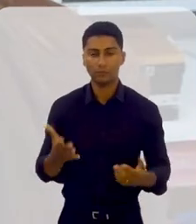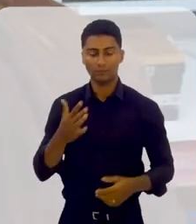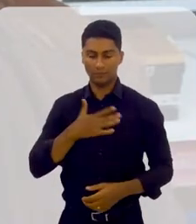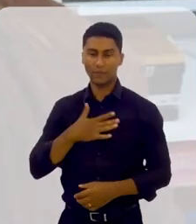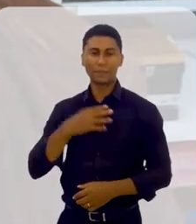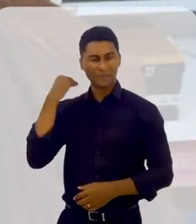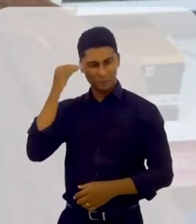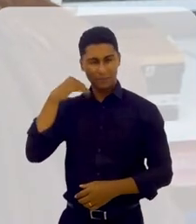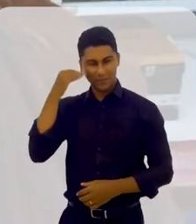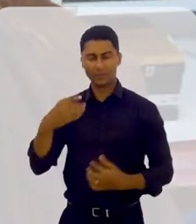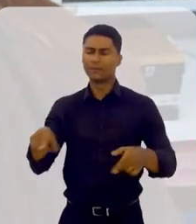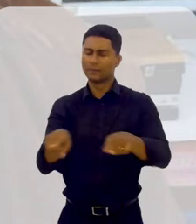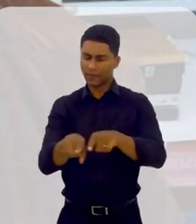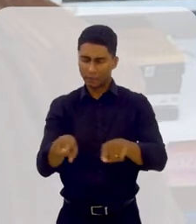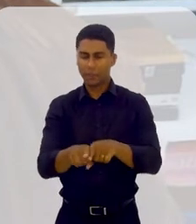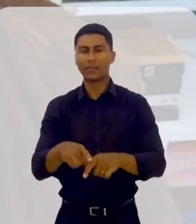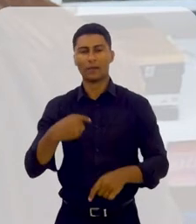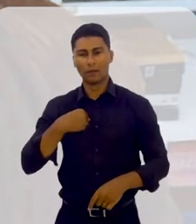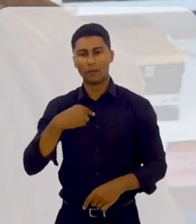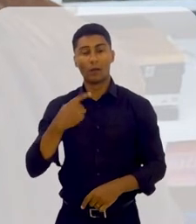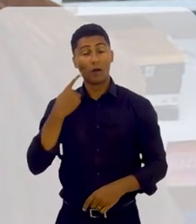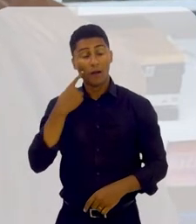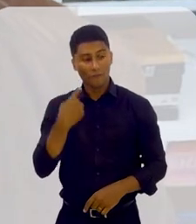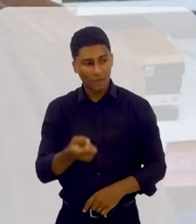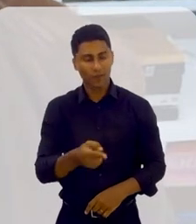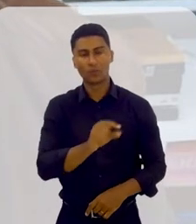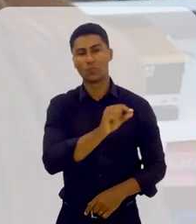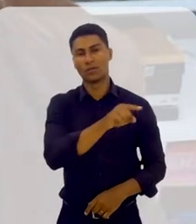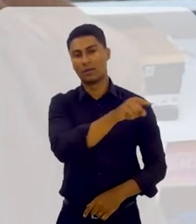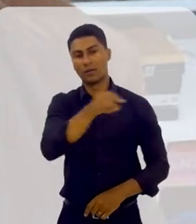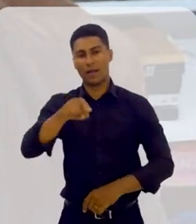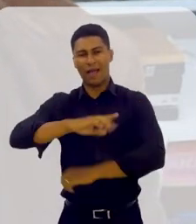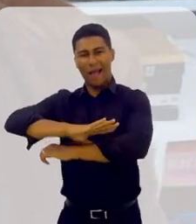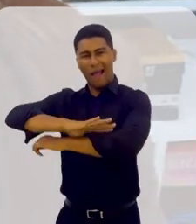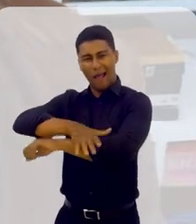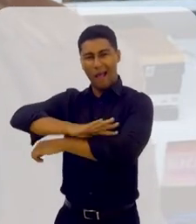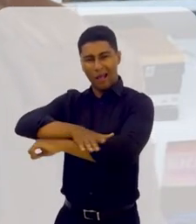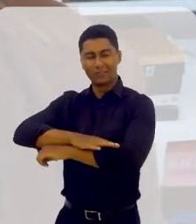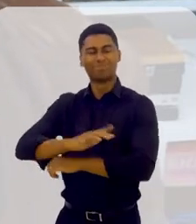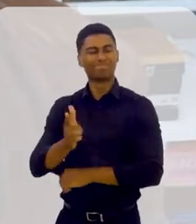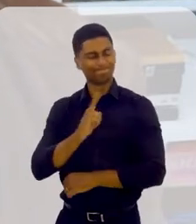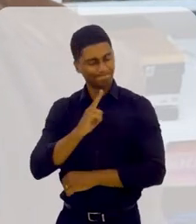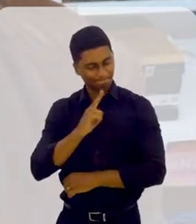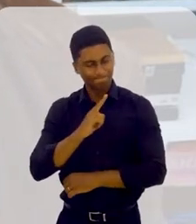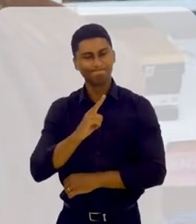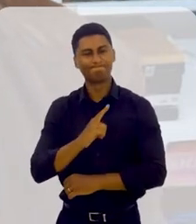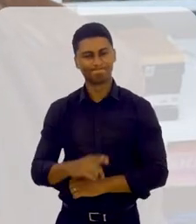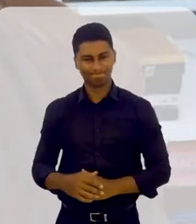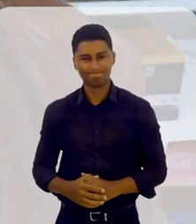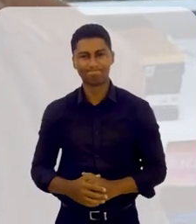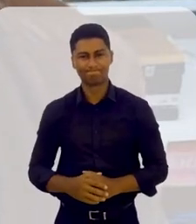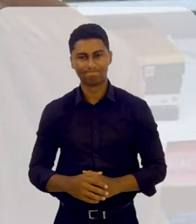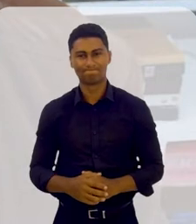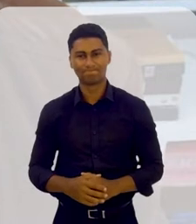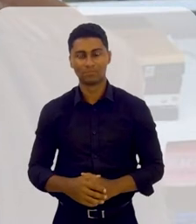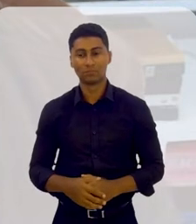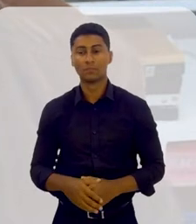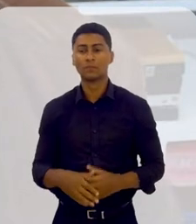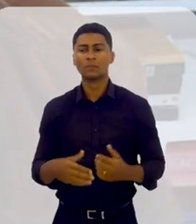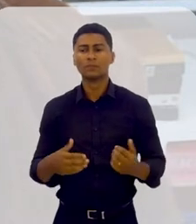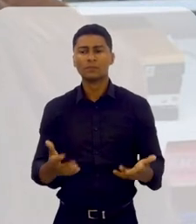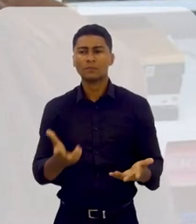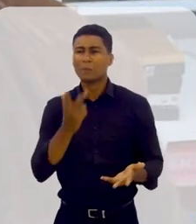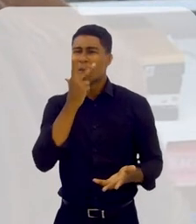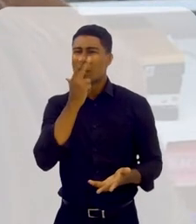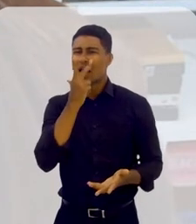minha experiência também lá no Rio Grande do Sul mostrou que lá o racismo era muito mais explícito, né? Não